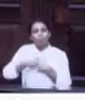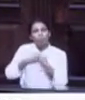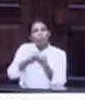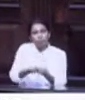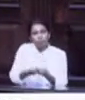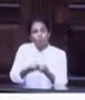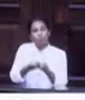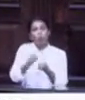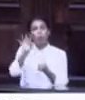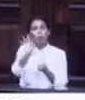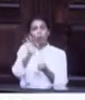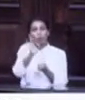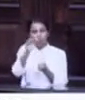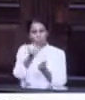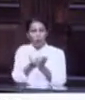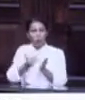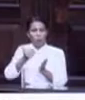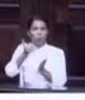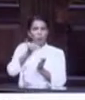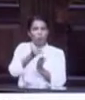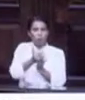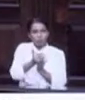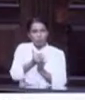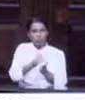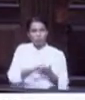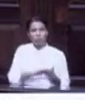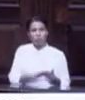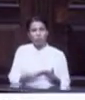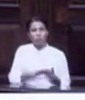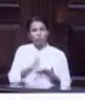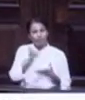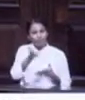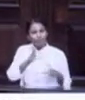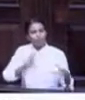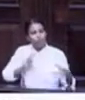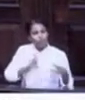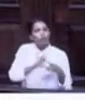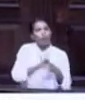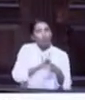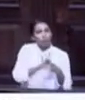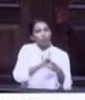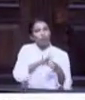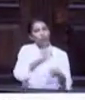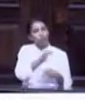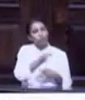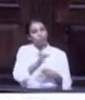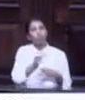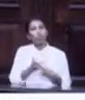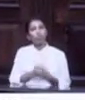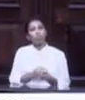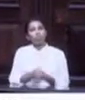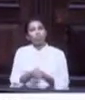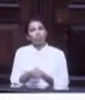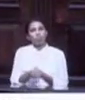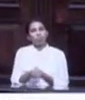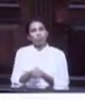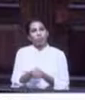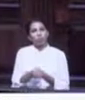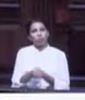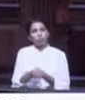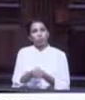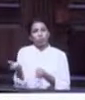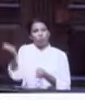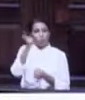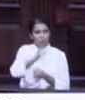o percentual e, nesse contexto, conseguir incluir exatamente a despesa que a